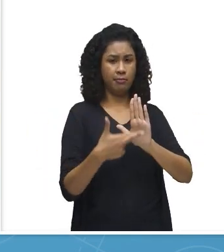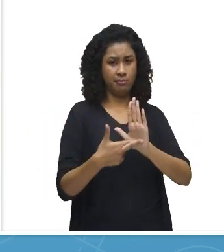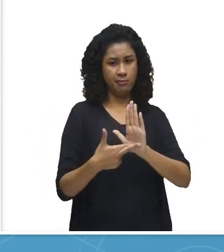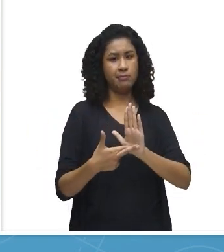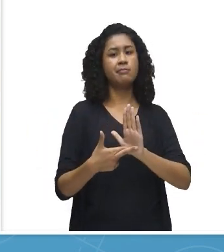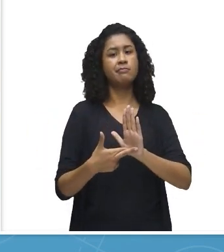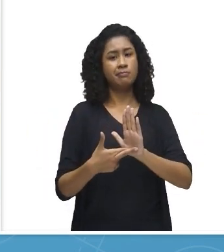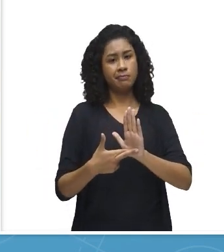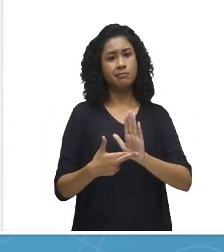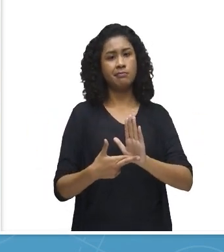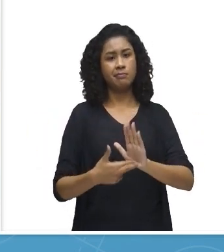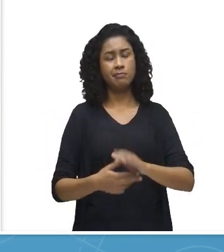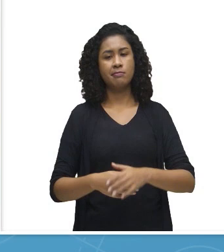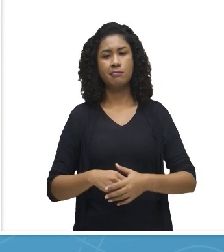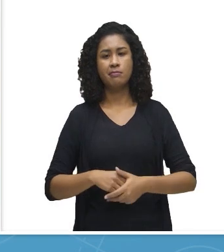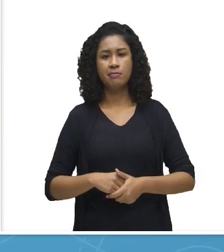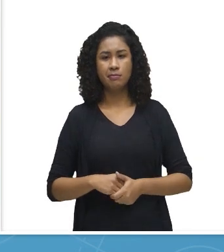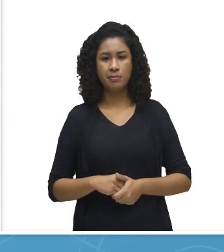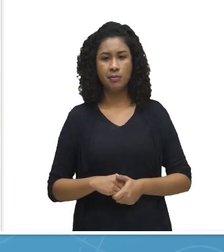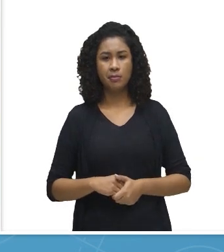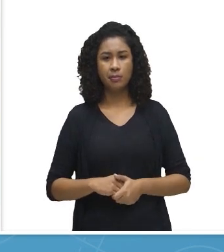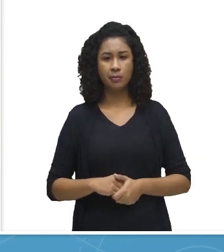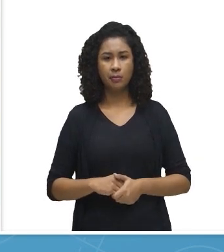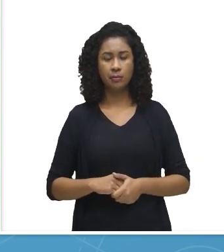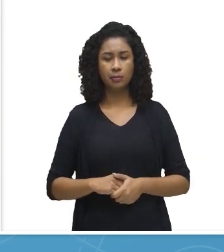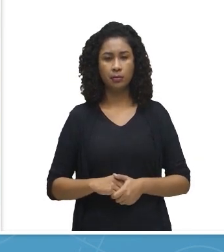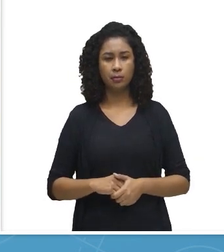com esse paradigma do teocentrismo.